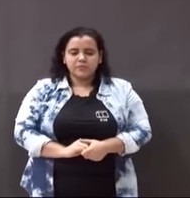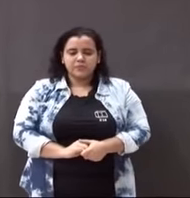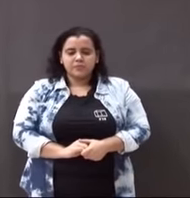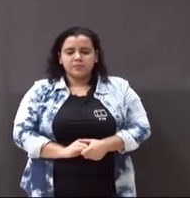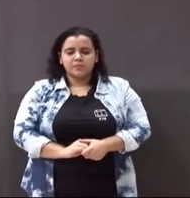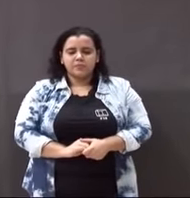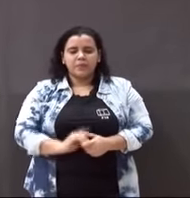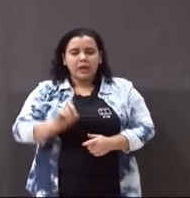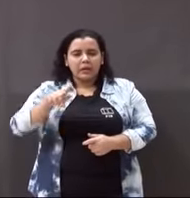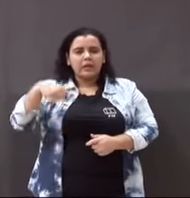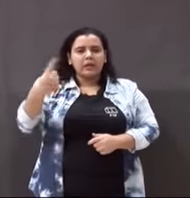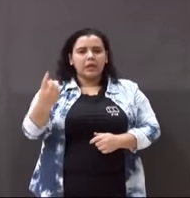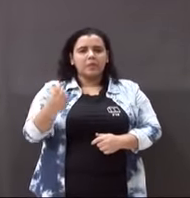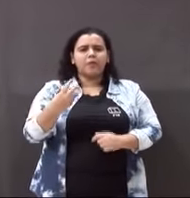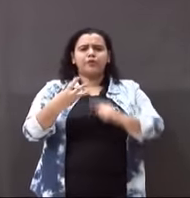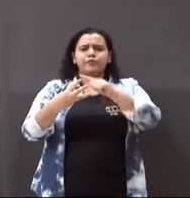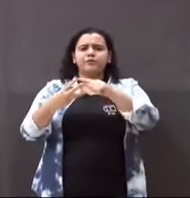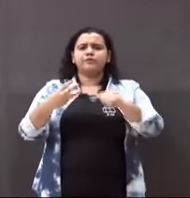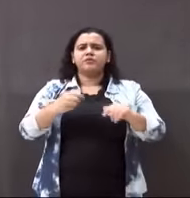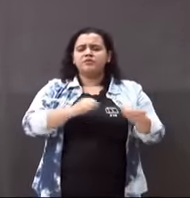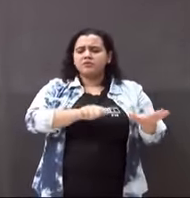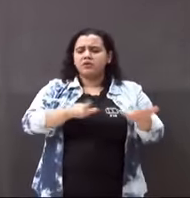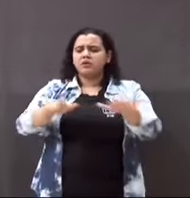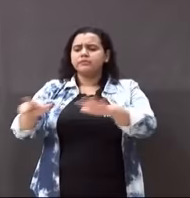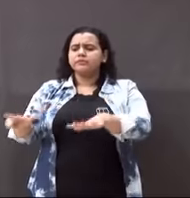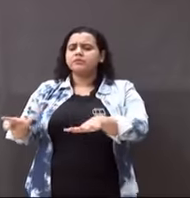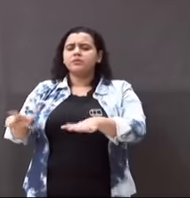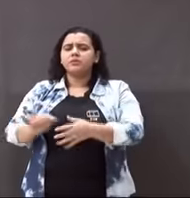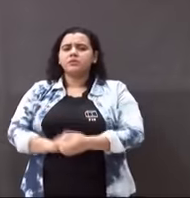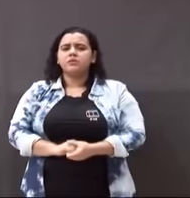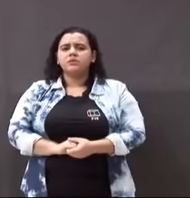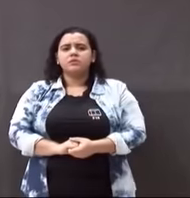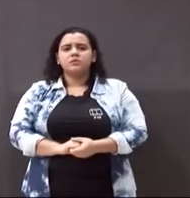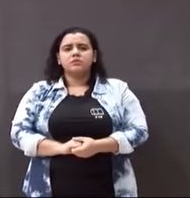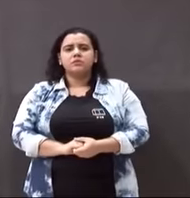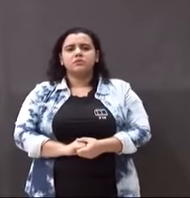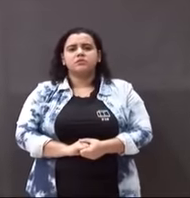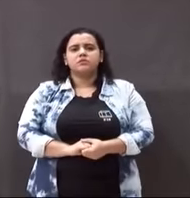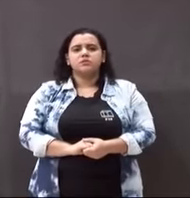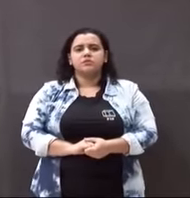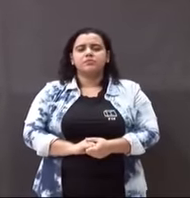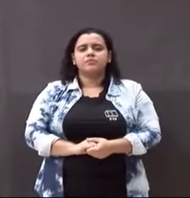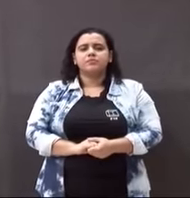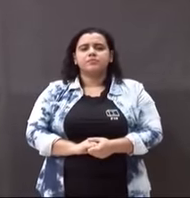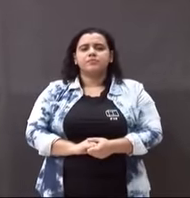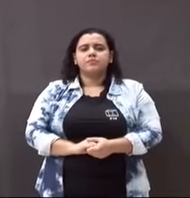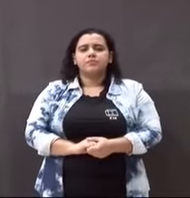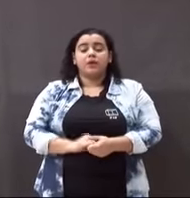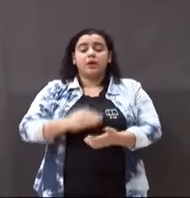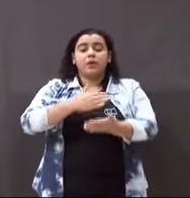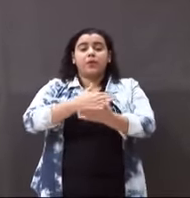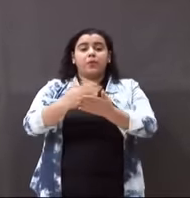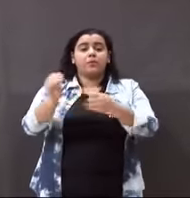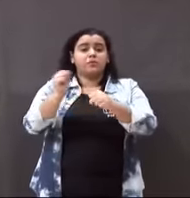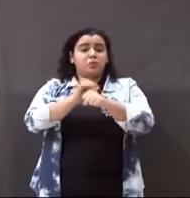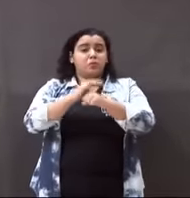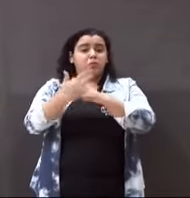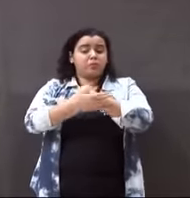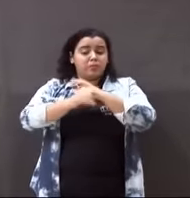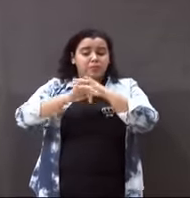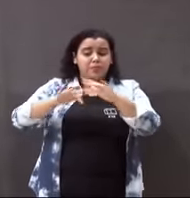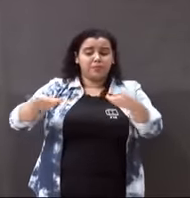passado, passou 3 semanas que eles tinham comprado, puf, estourou a pandemia.